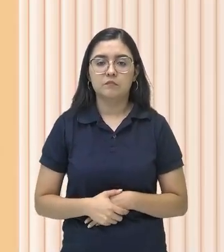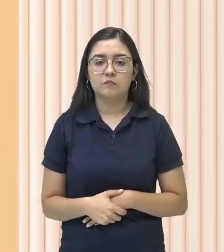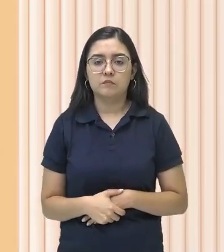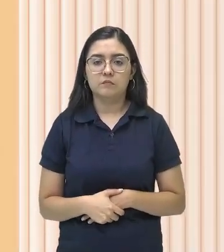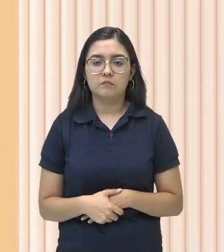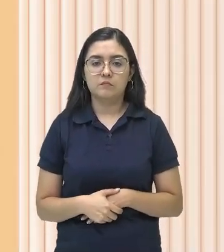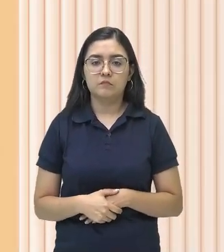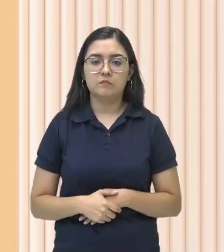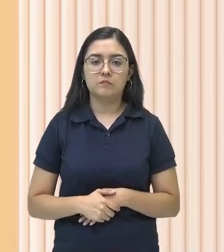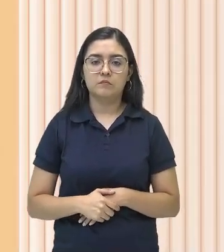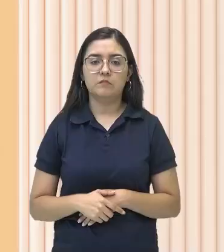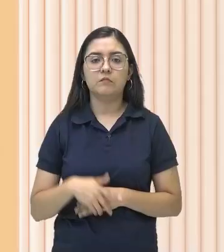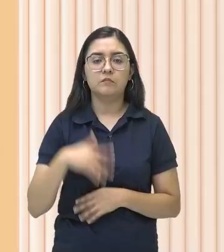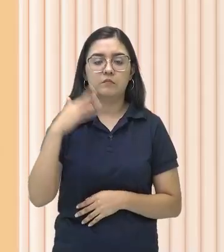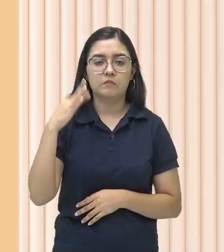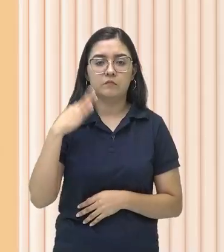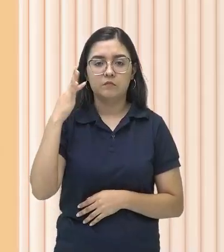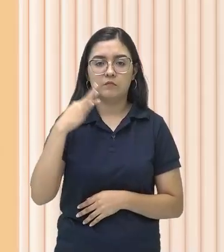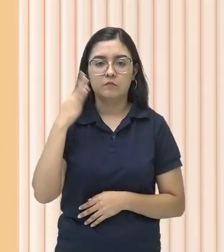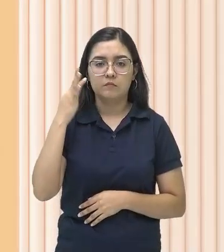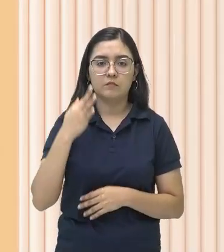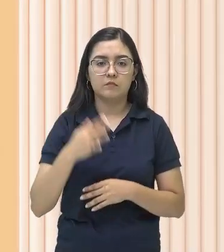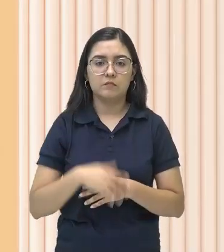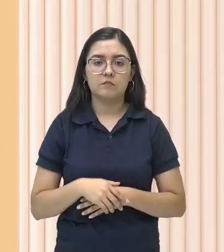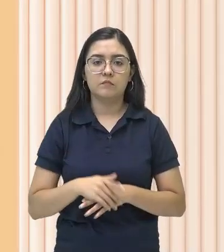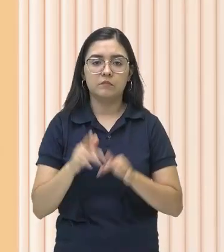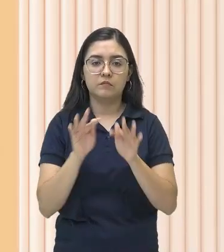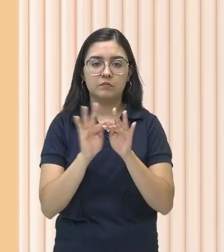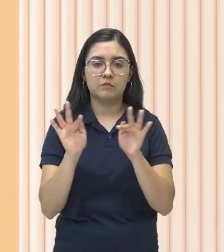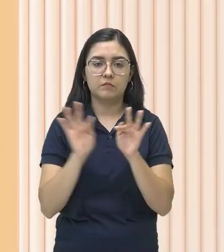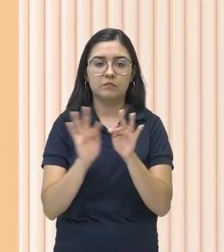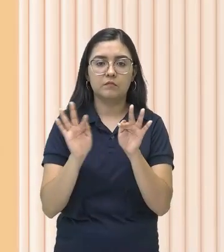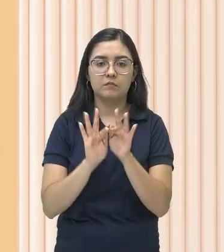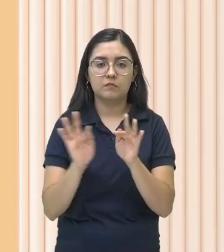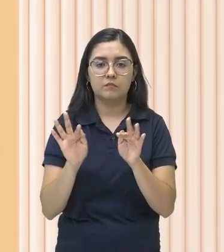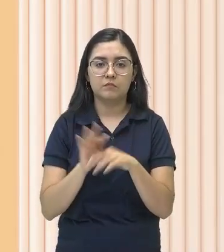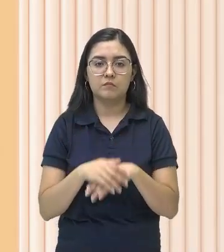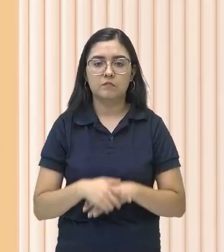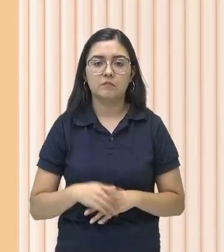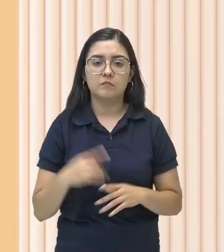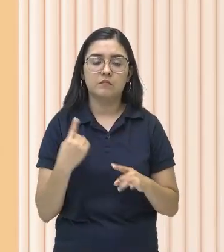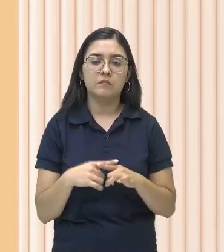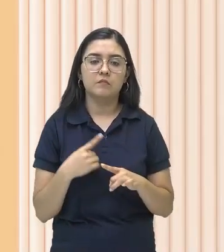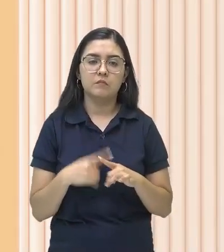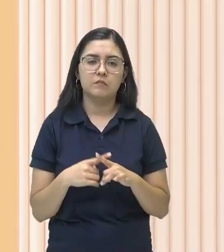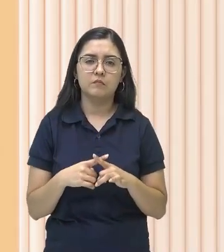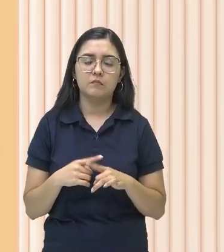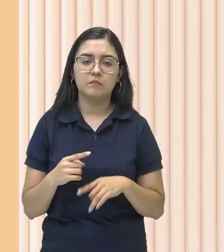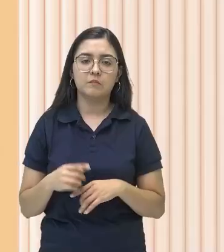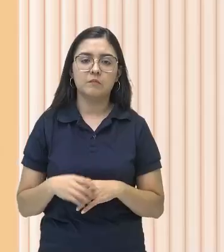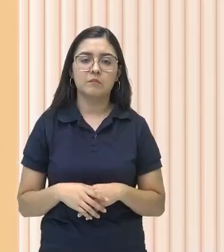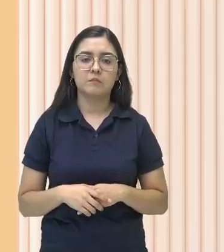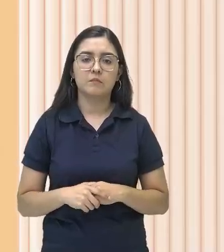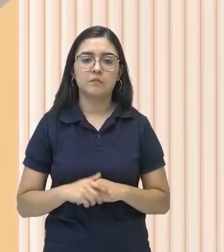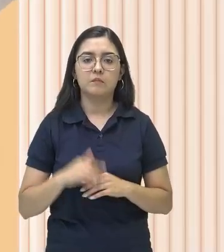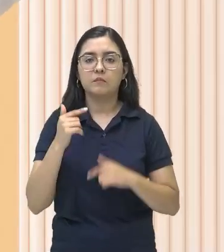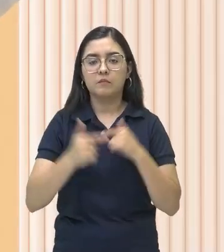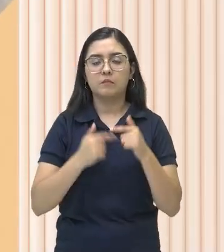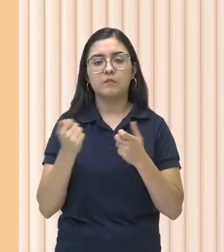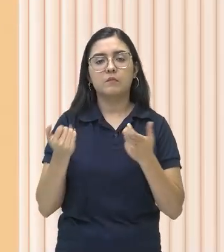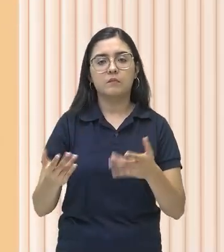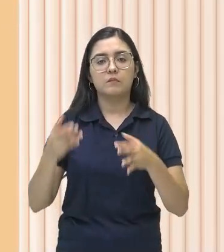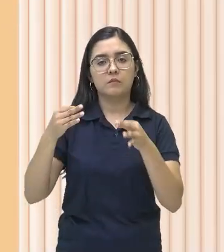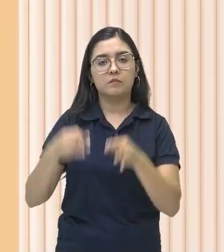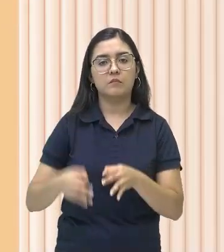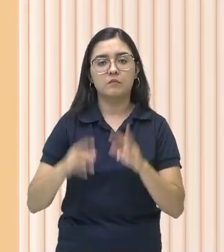um pouco de filosofia nessa frase aí, né? Porque, professor, o trabalho dignifica